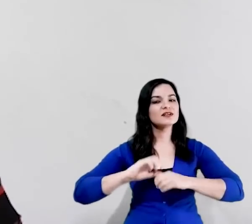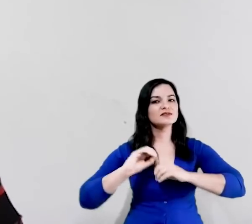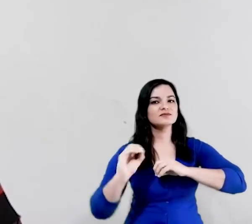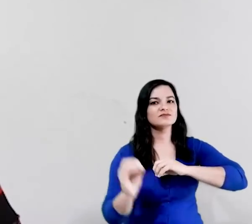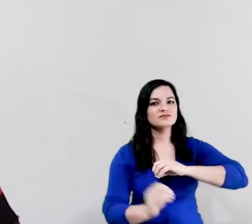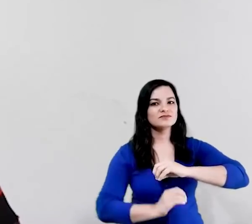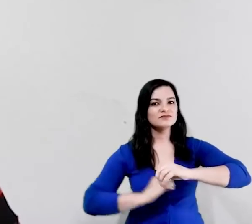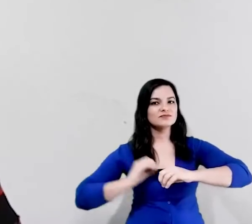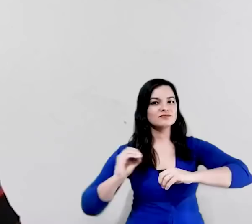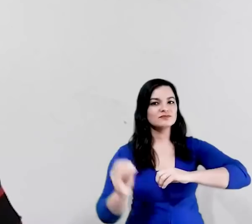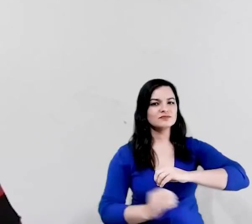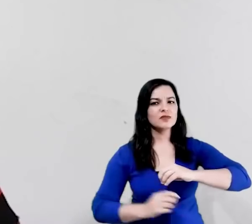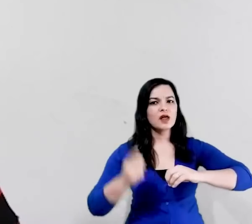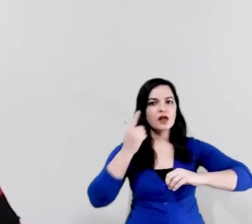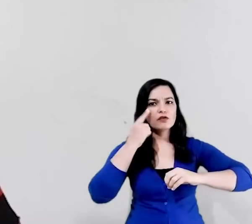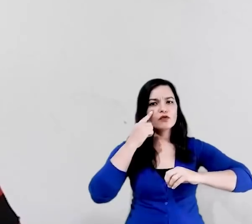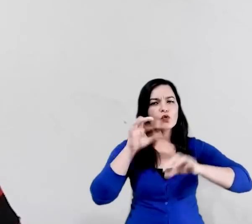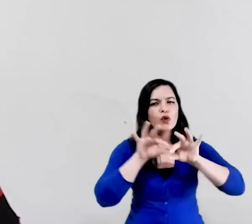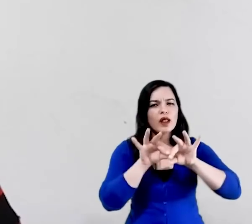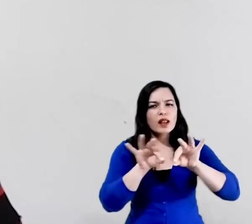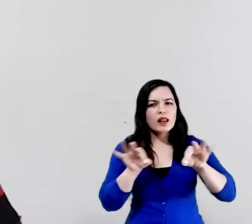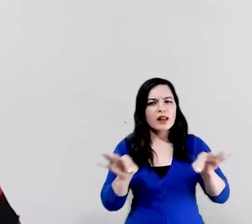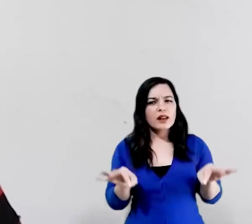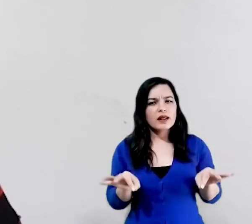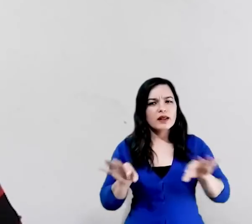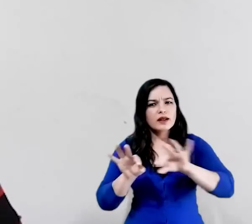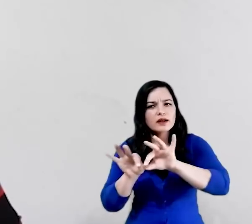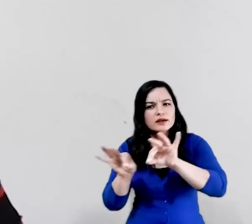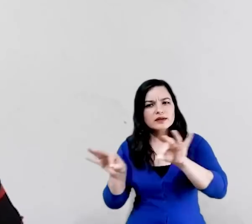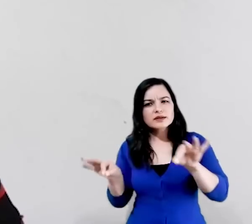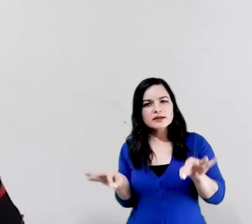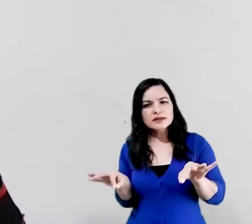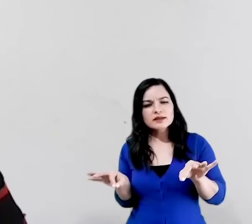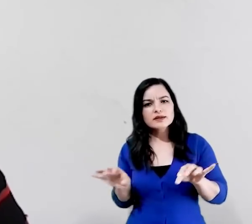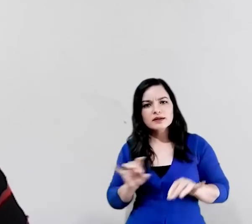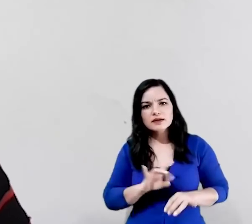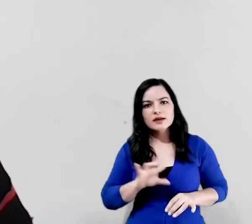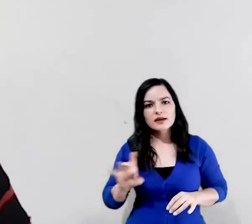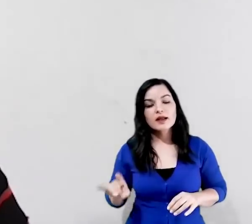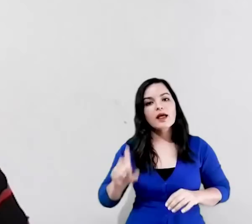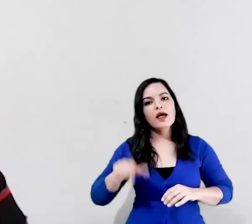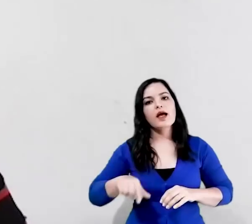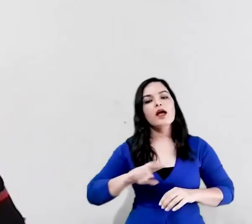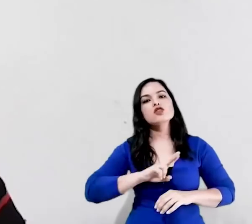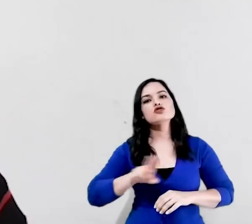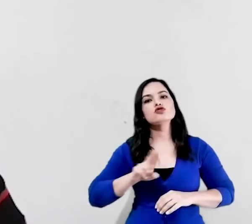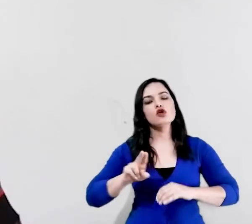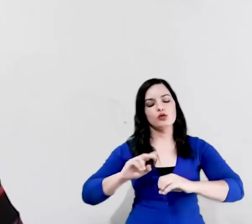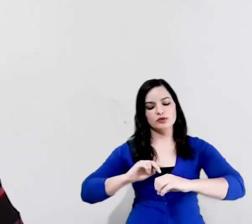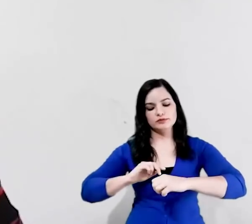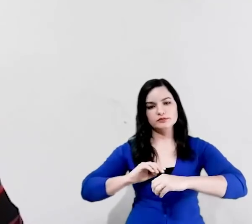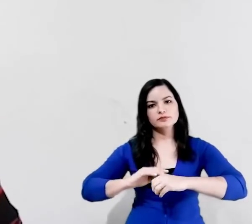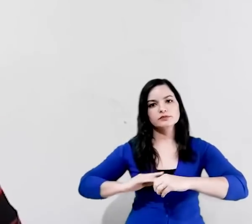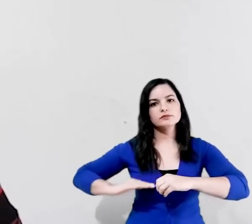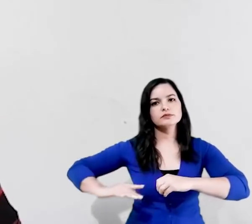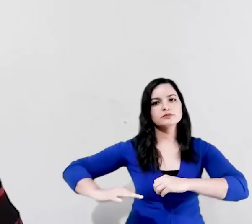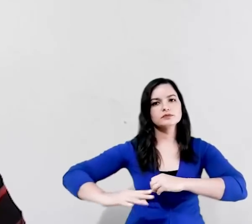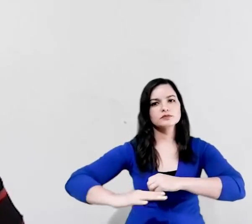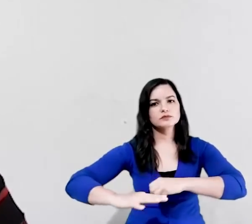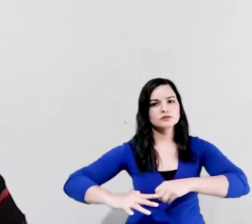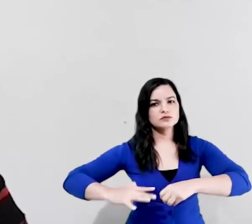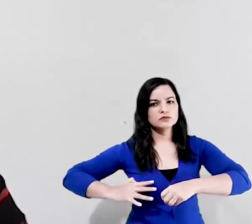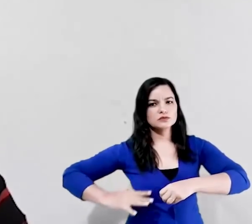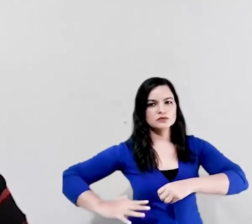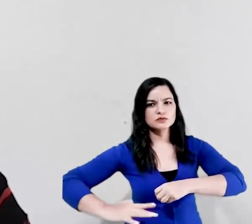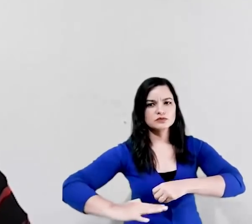essas linhas aí em volta dos planetas? Essas linhas são as órbitas. Elas representam